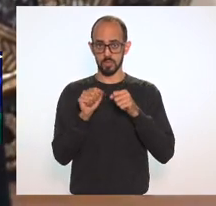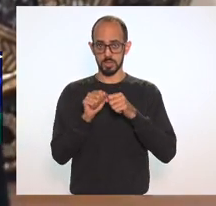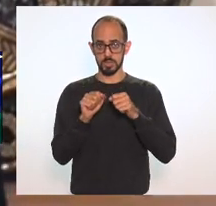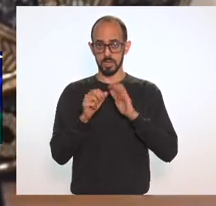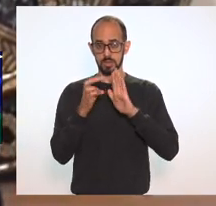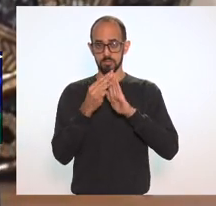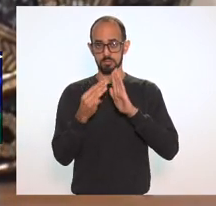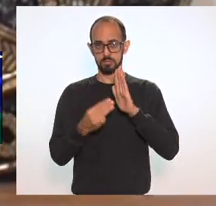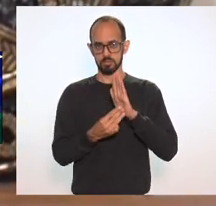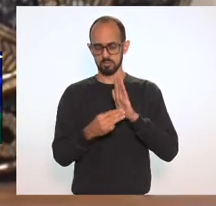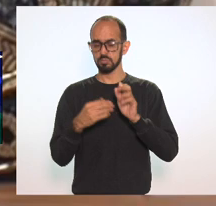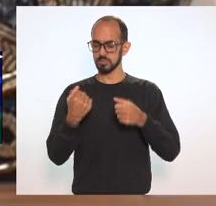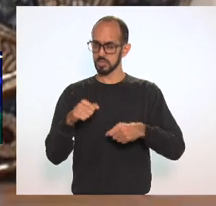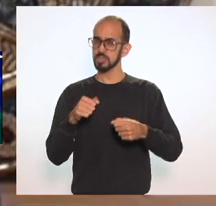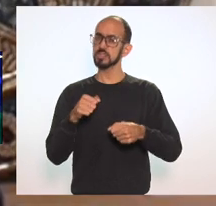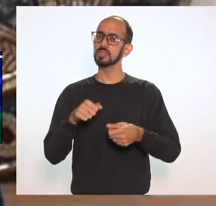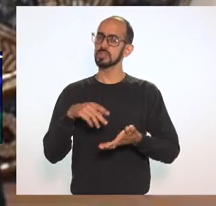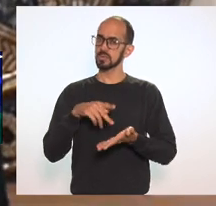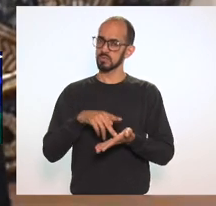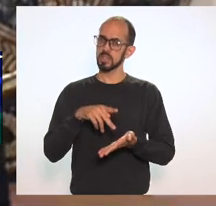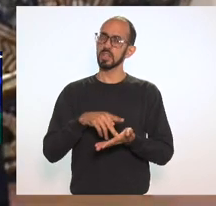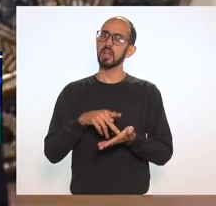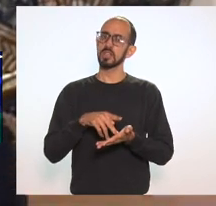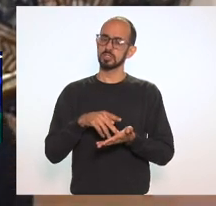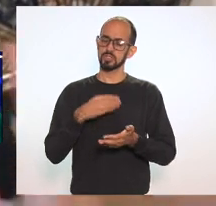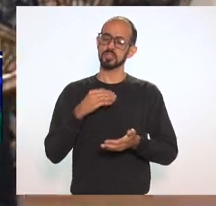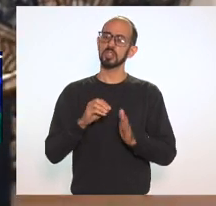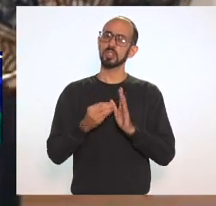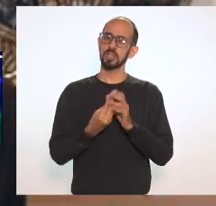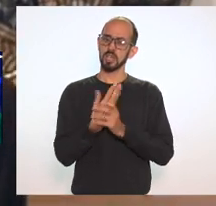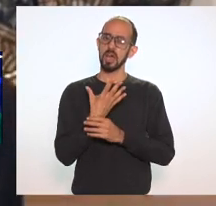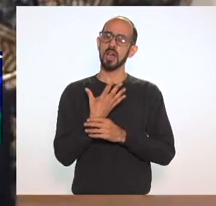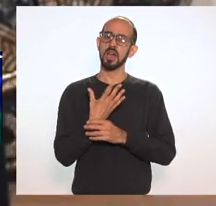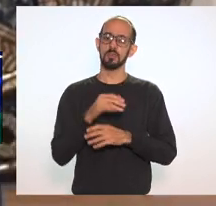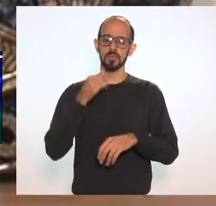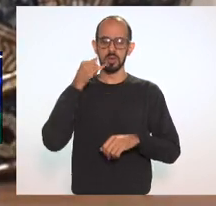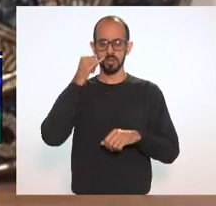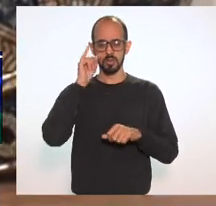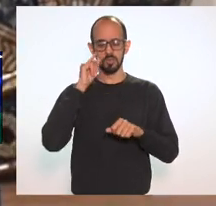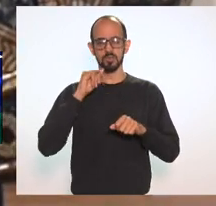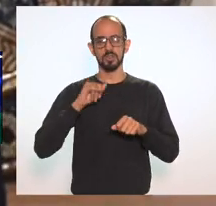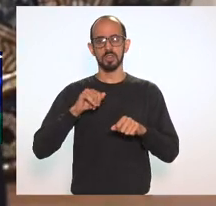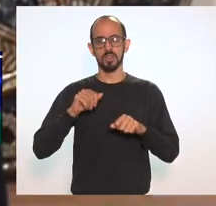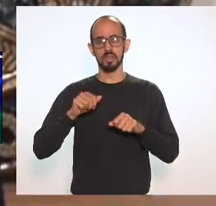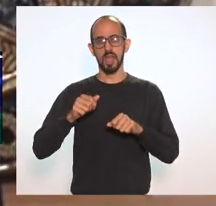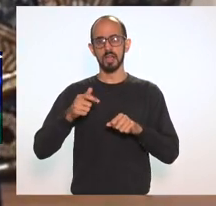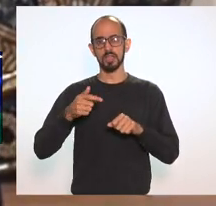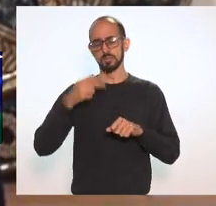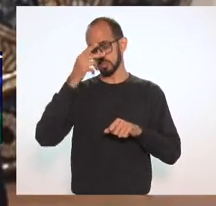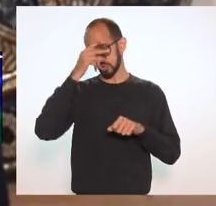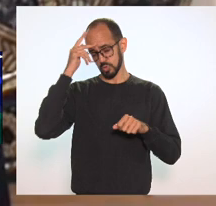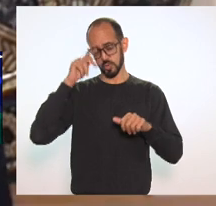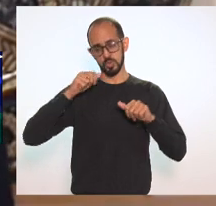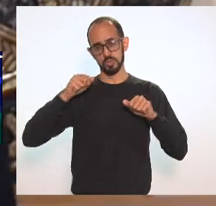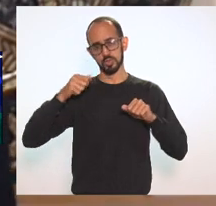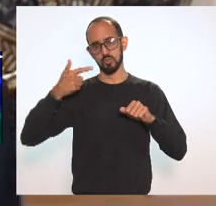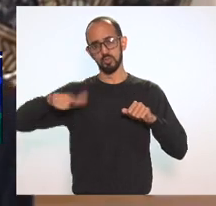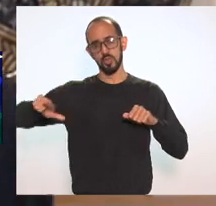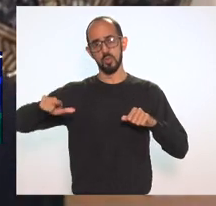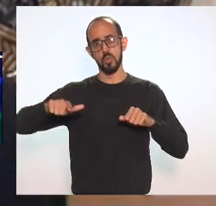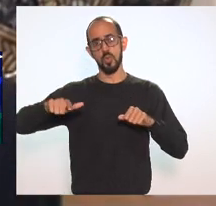fato Tem que existir senão vai virar uma um Êxodo para outros lugares mas já sabemos disso